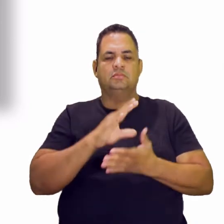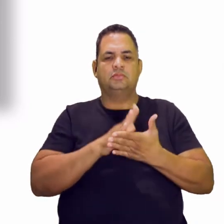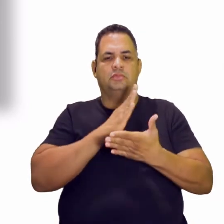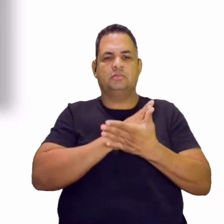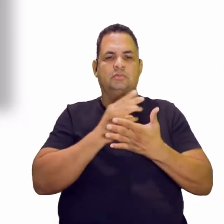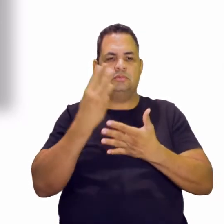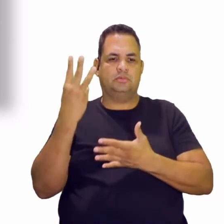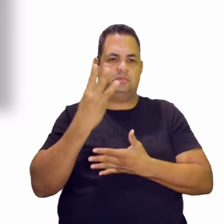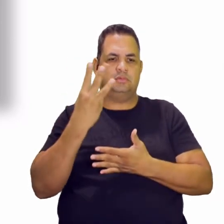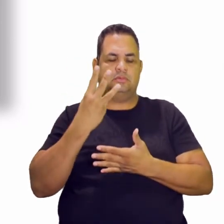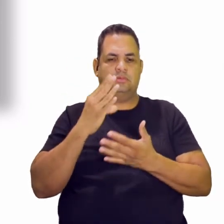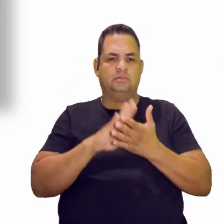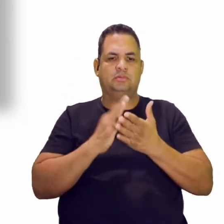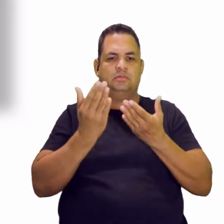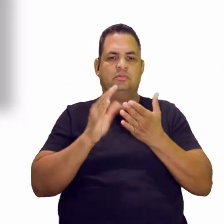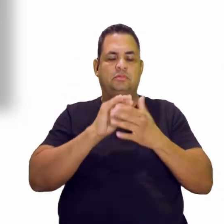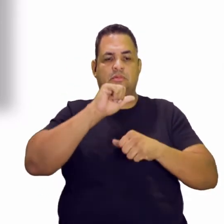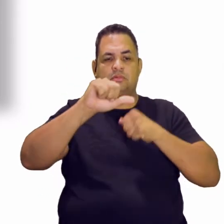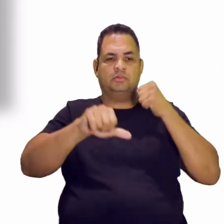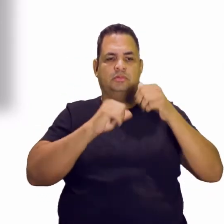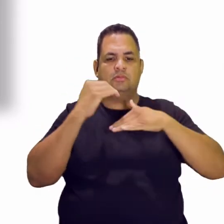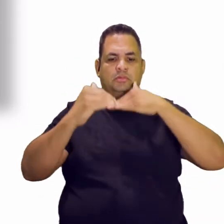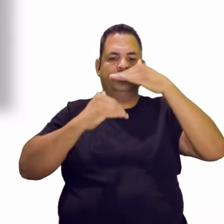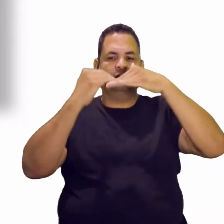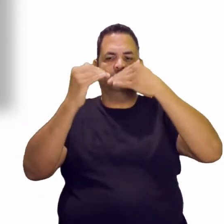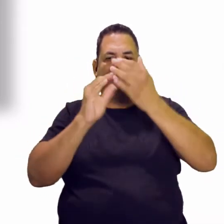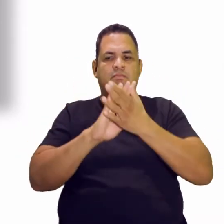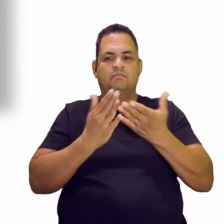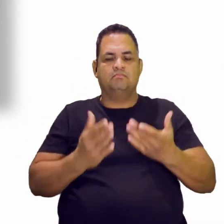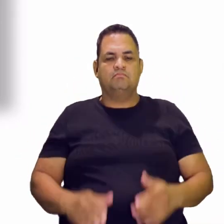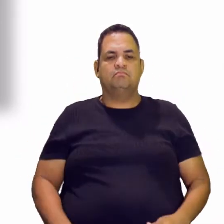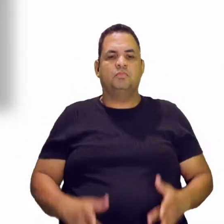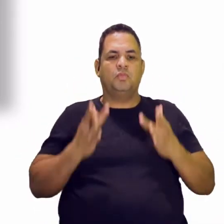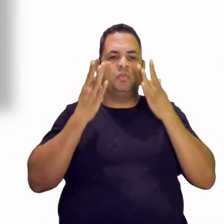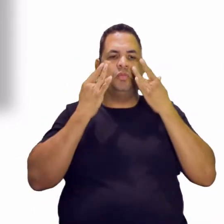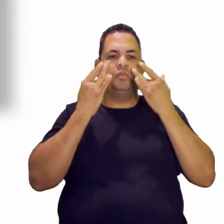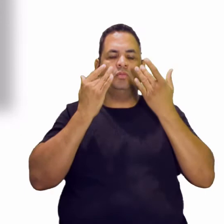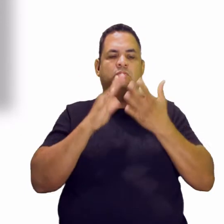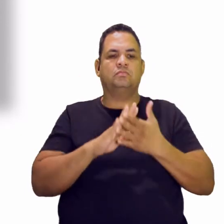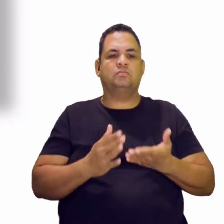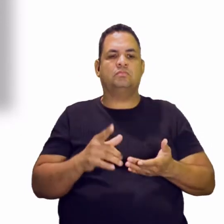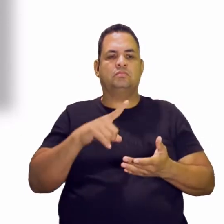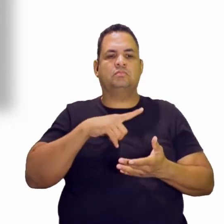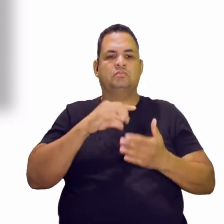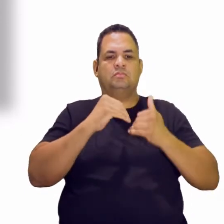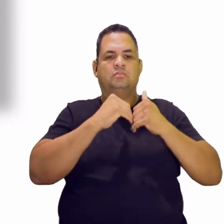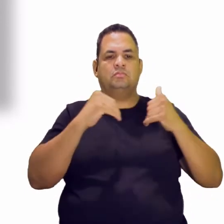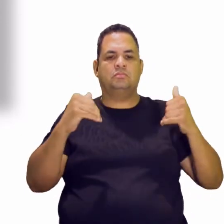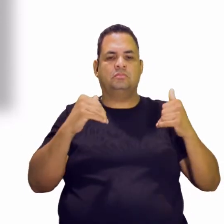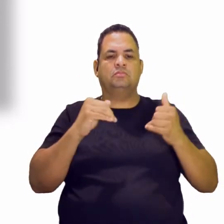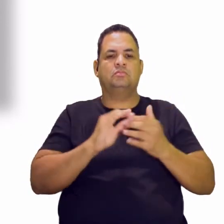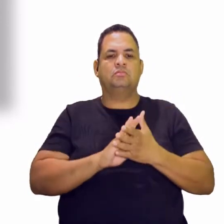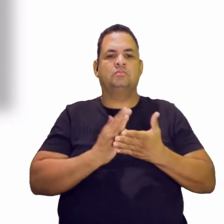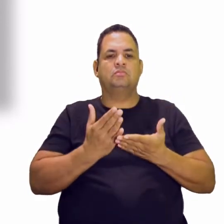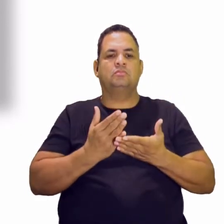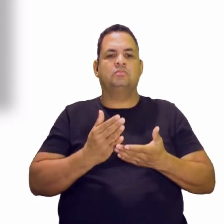mudou a forma de desenvolver ali a peça teatral. Houve ruptura também